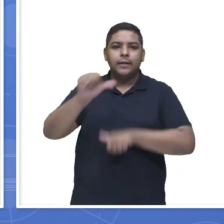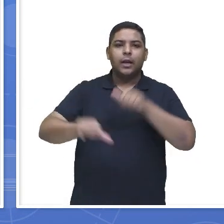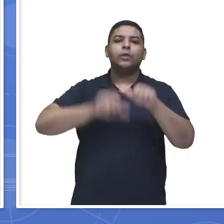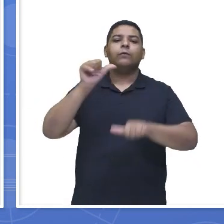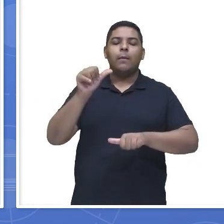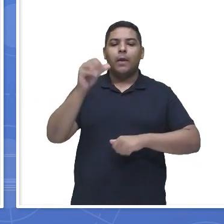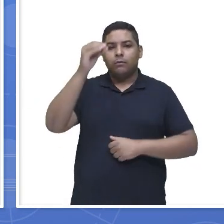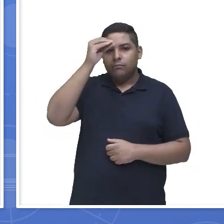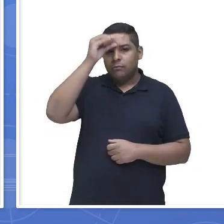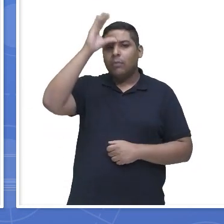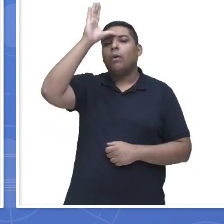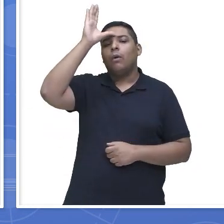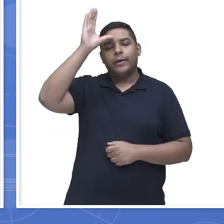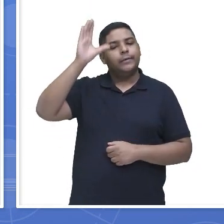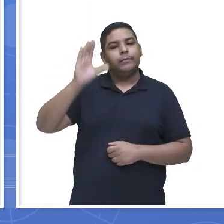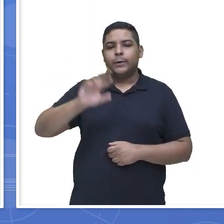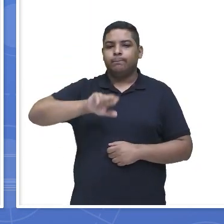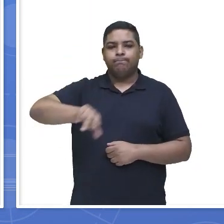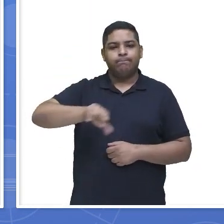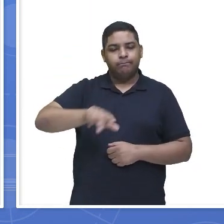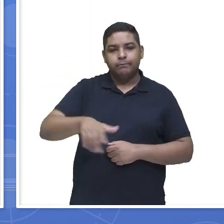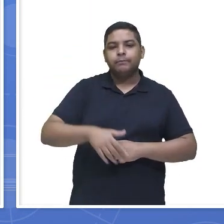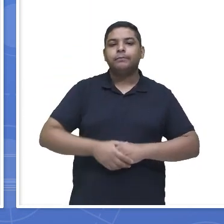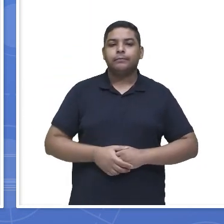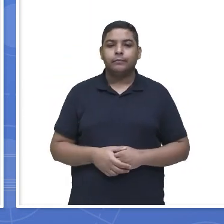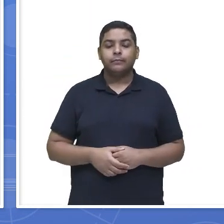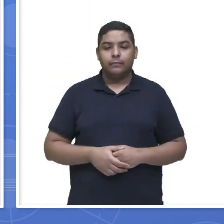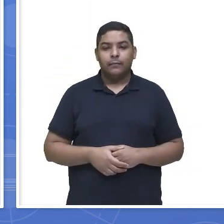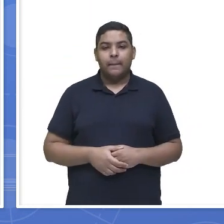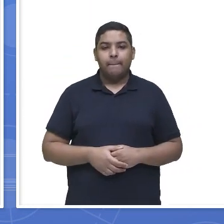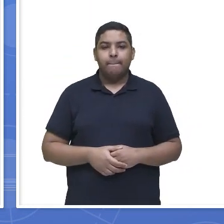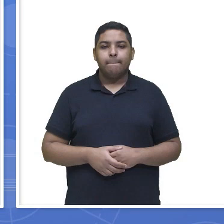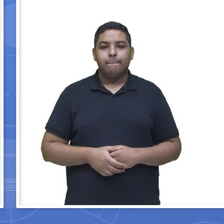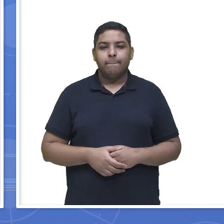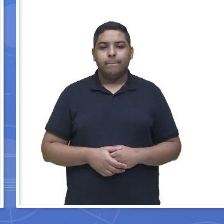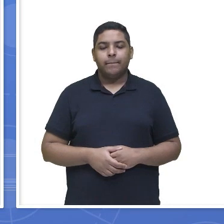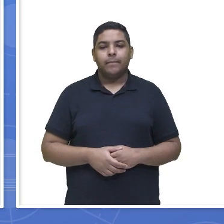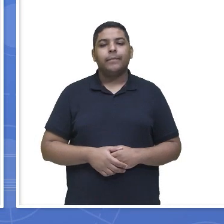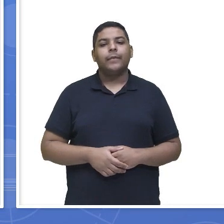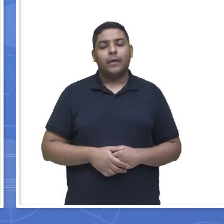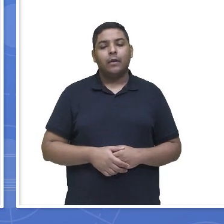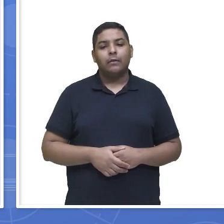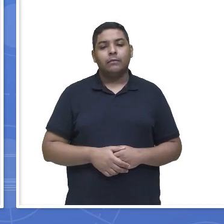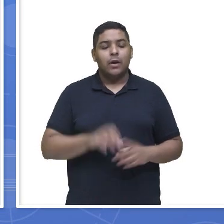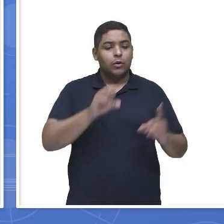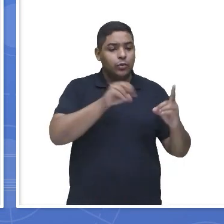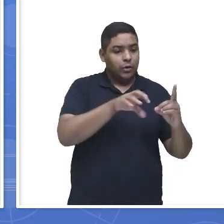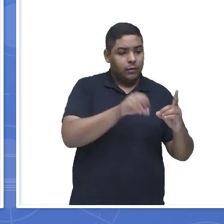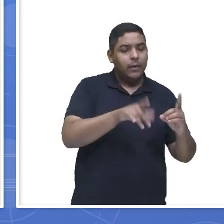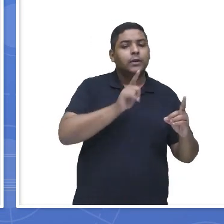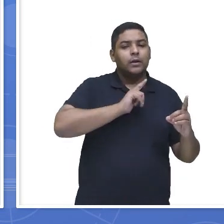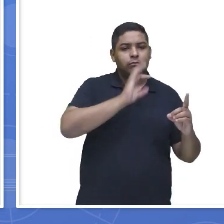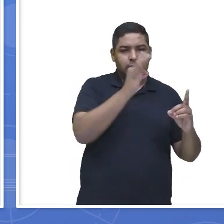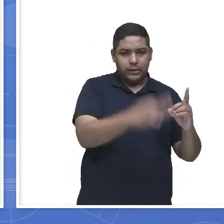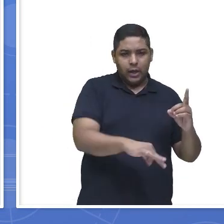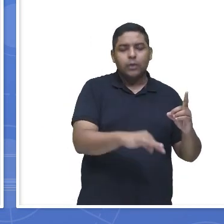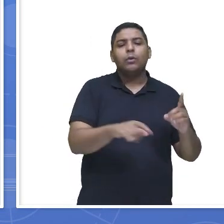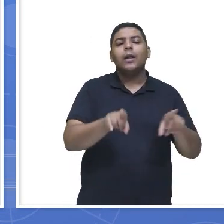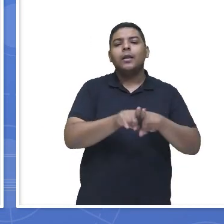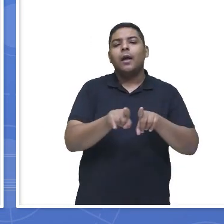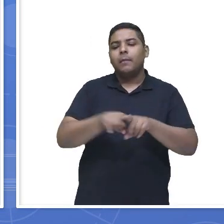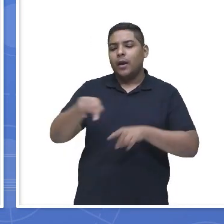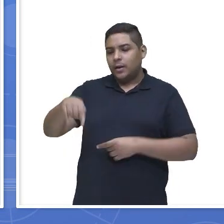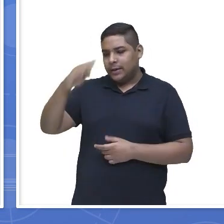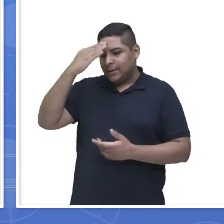em conhecimento. Portanto, os céticos estão certos em certo ponto e os dogmáticos em outro sim. O conhecimento o